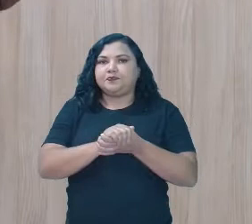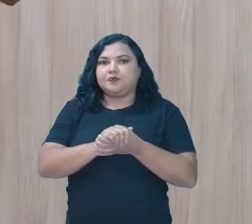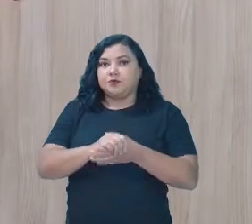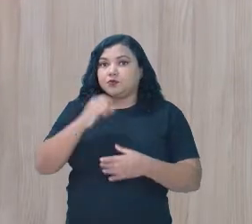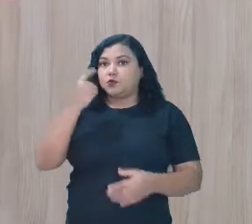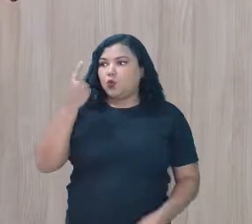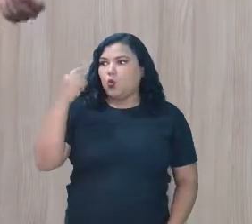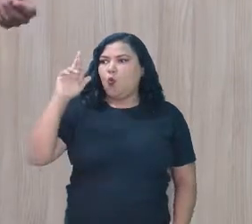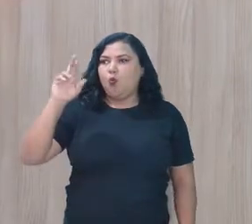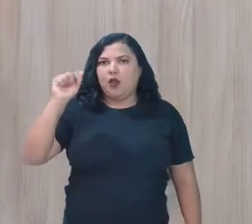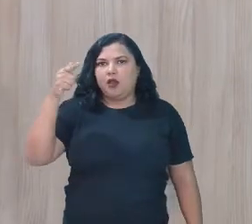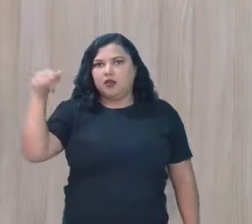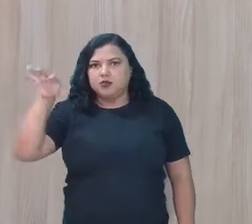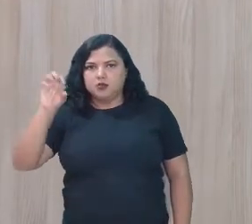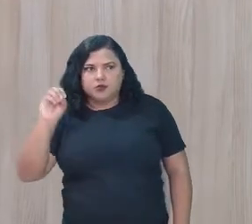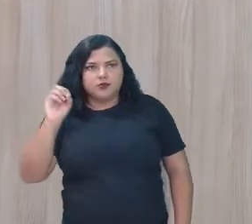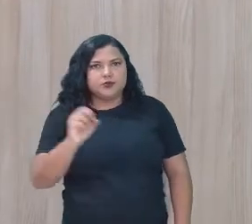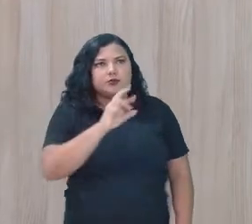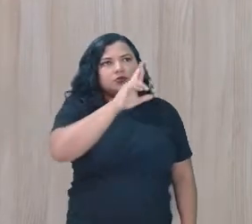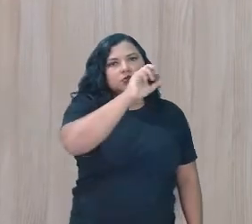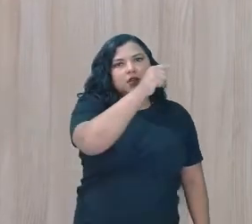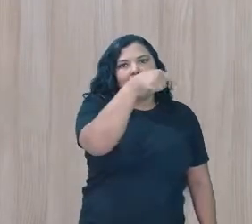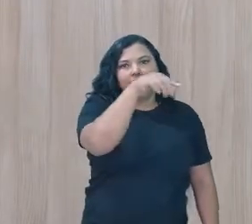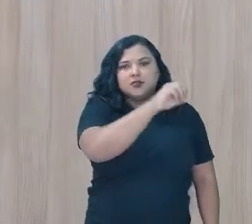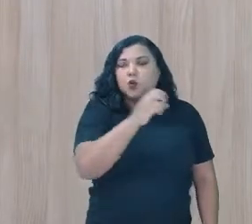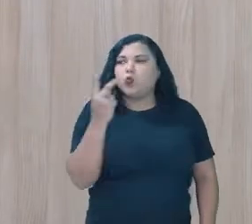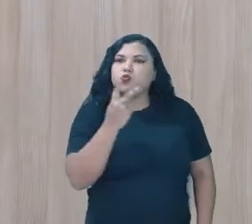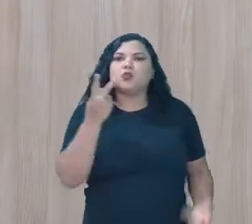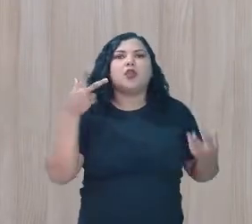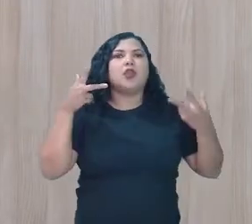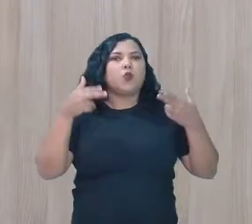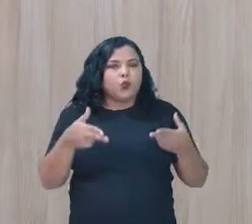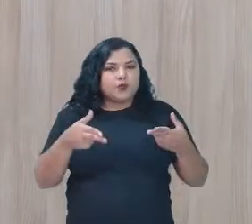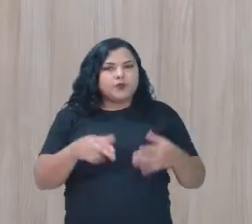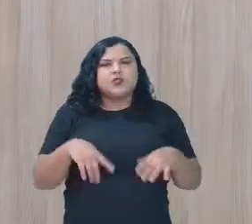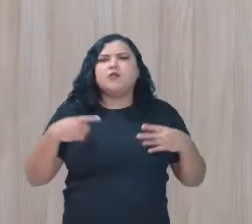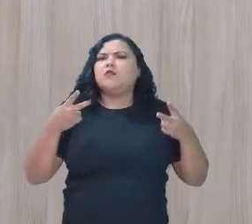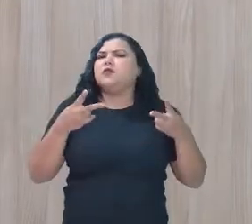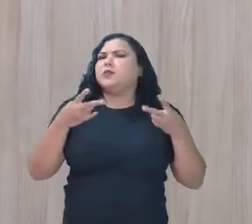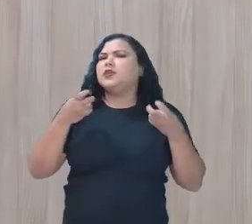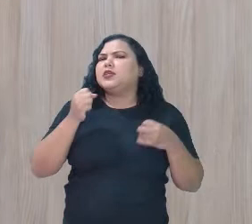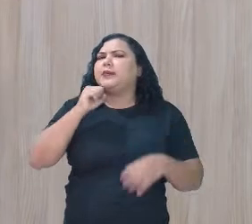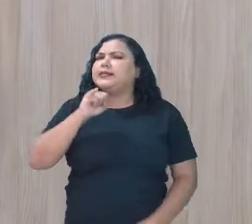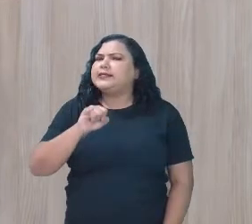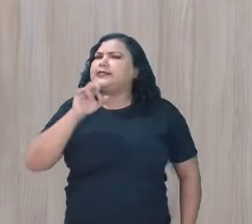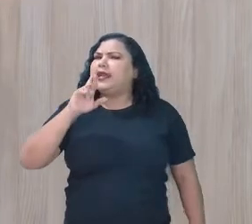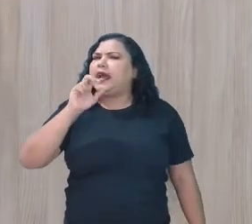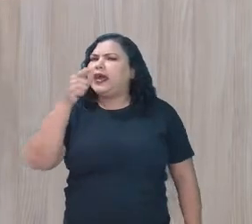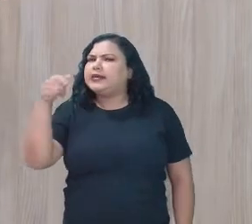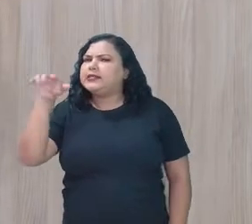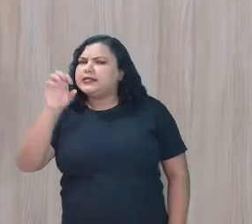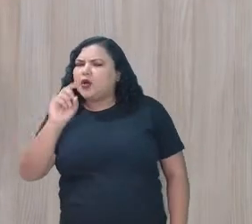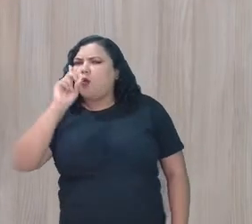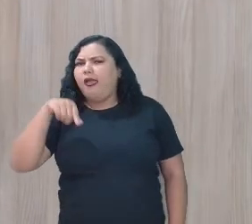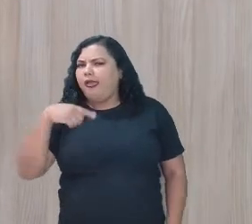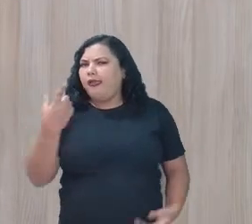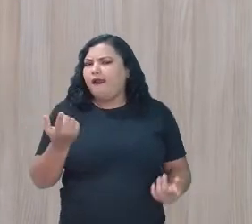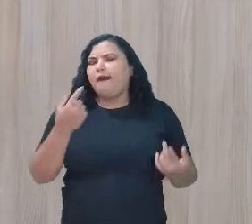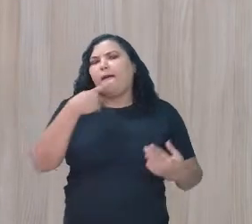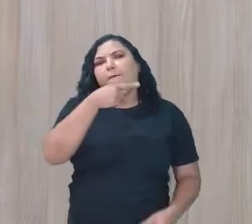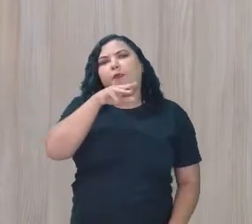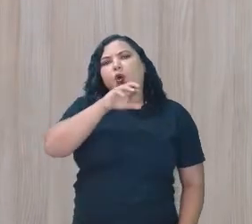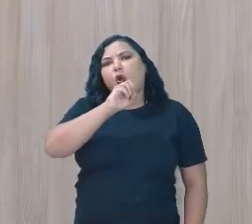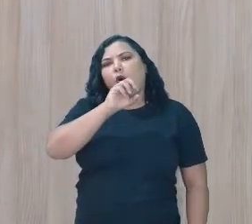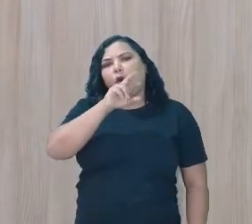razões. E mostramos também que para você verificar se essas razões elas formam uma proporção,